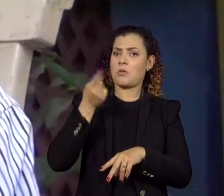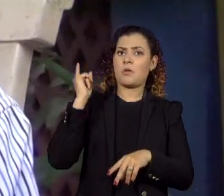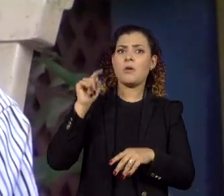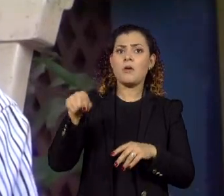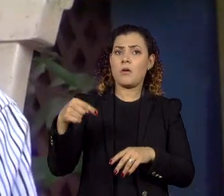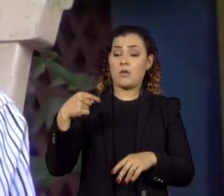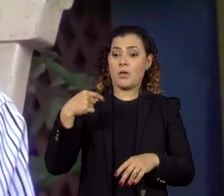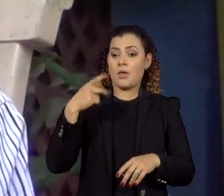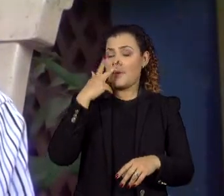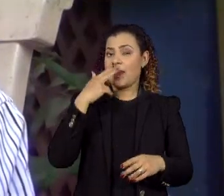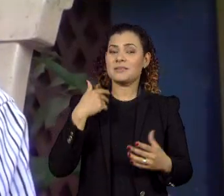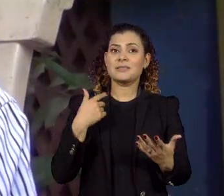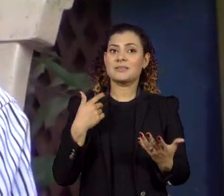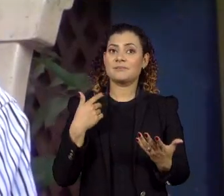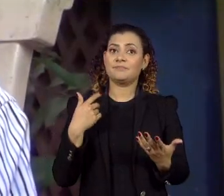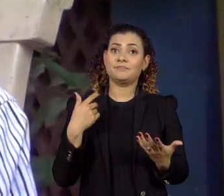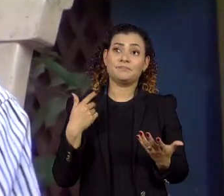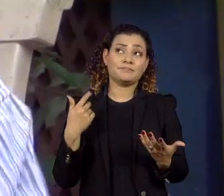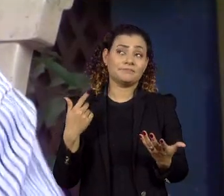éramos